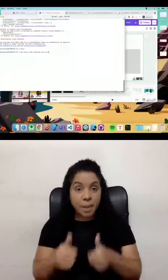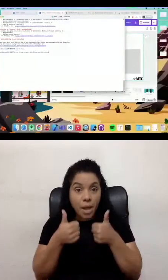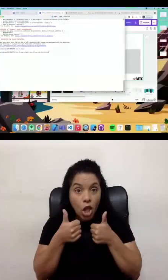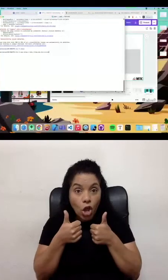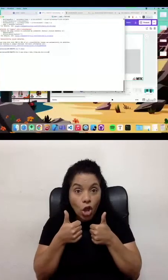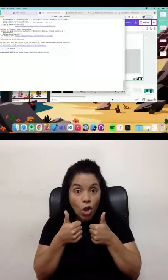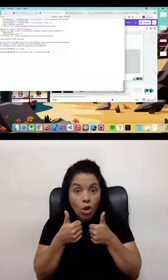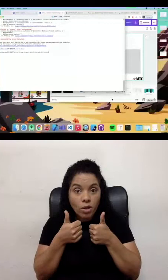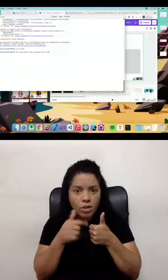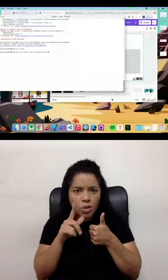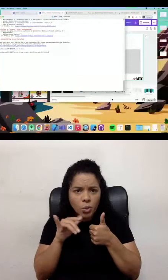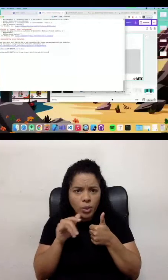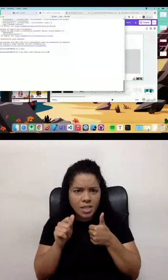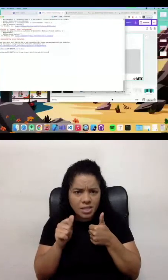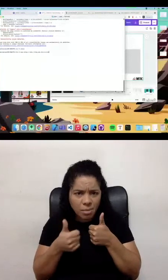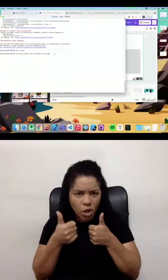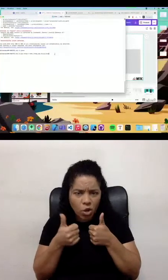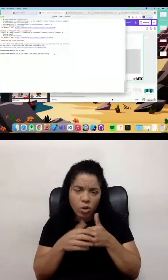Melhorou, Luísa?